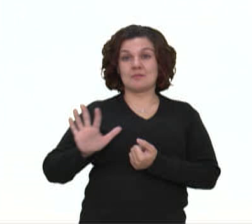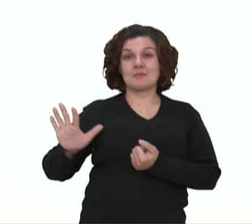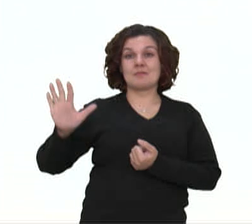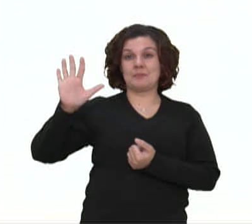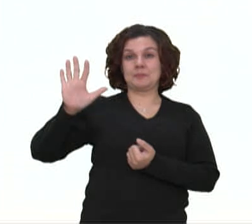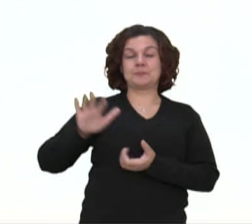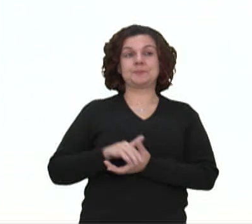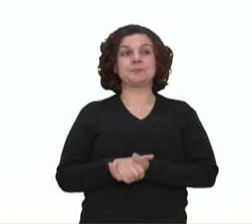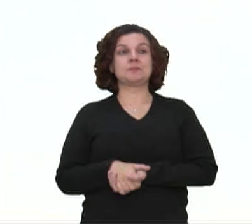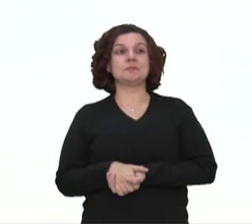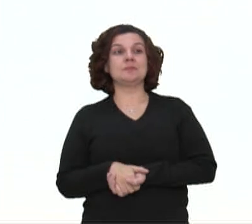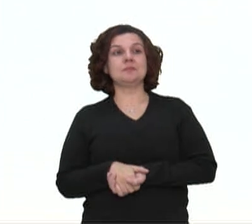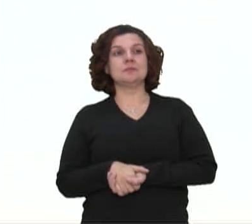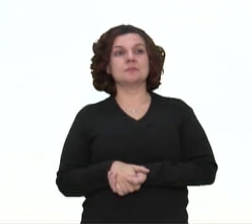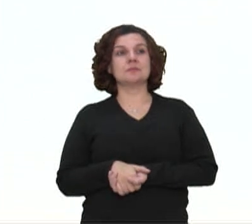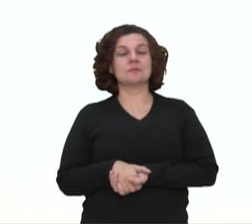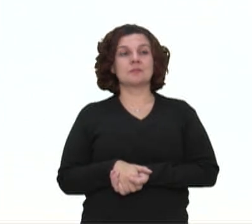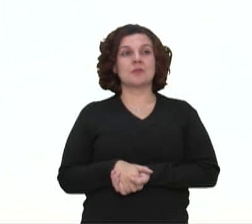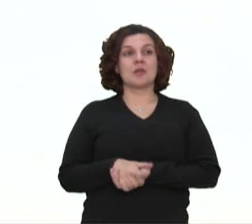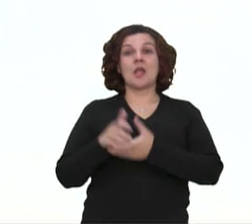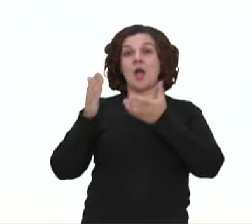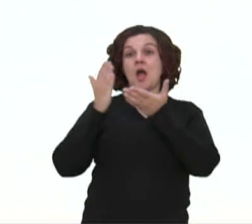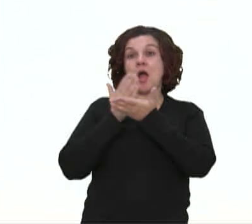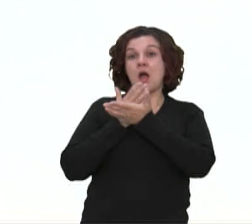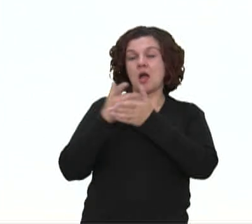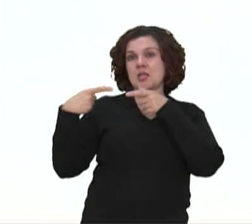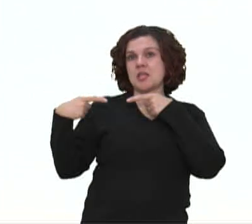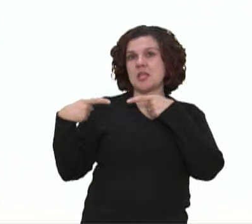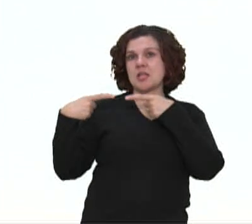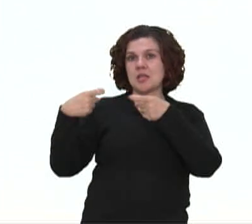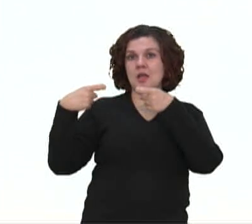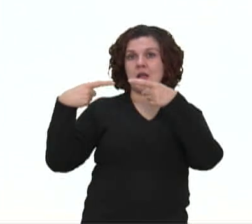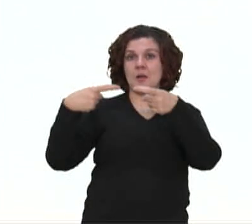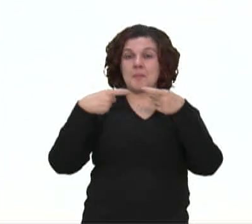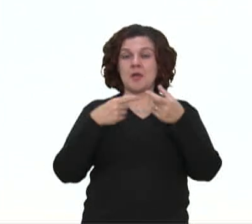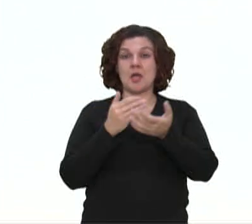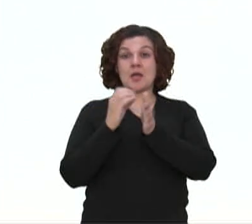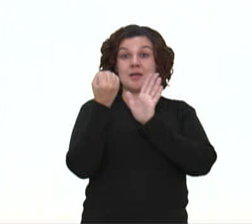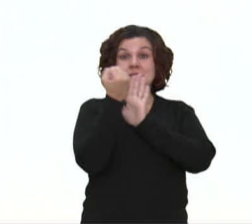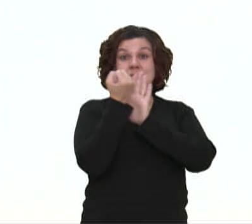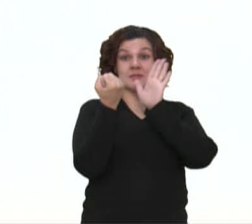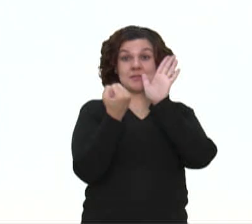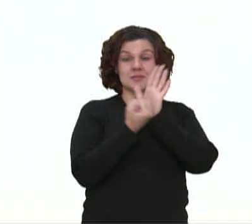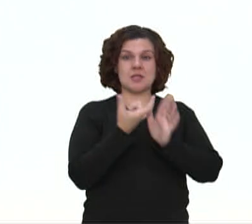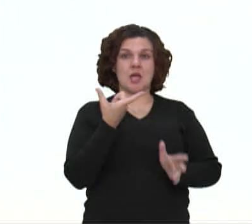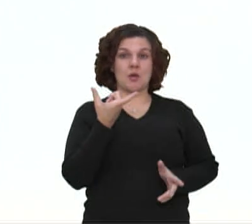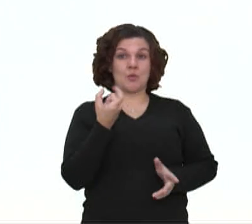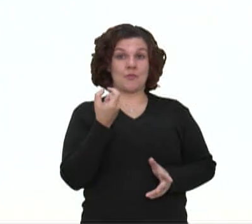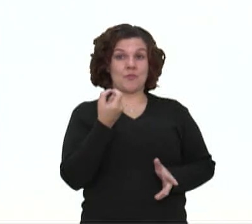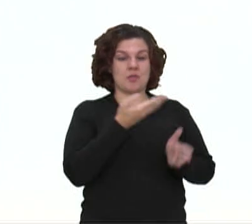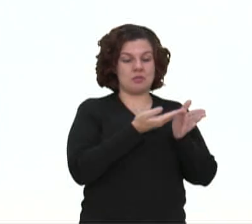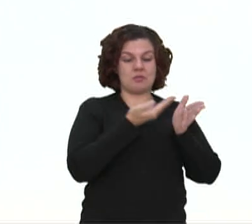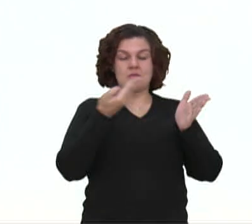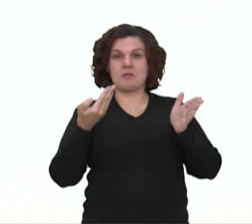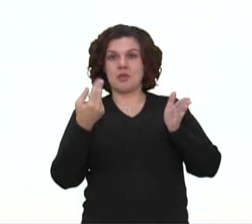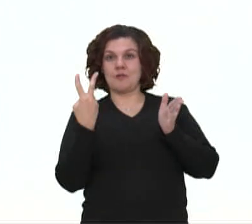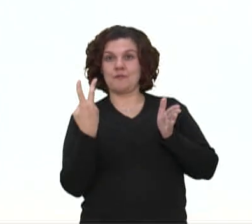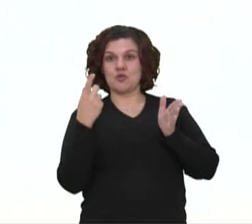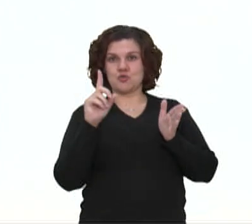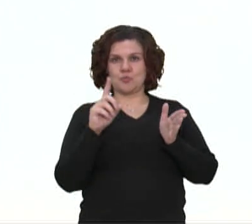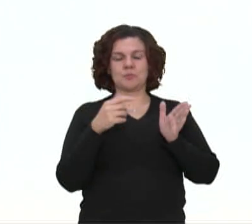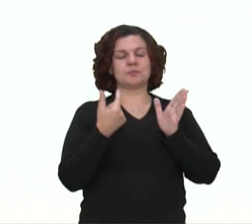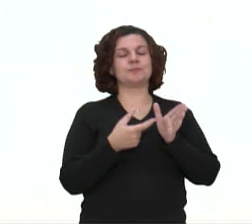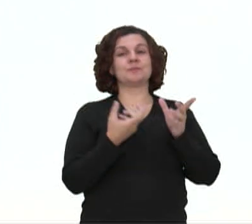olha lá, as áreas de conflito entre o século 20 e 21, que século nós estamos? Século